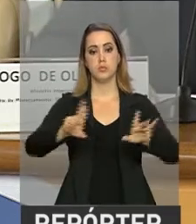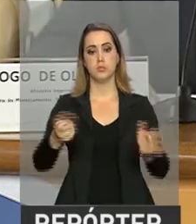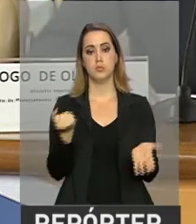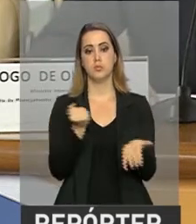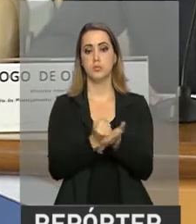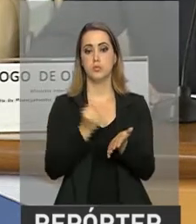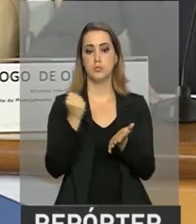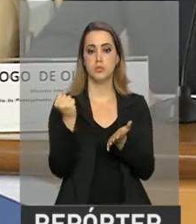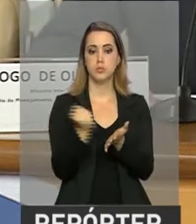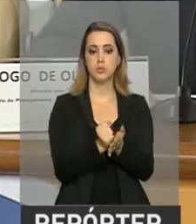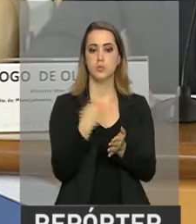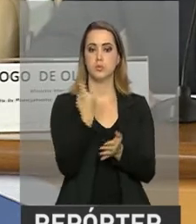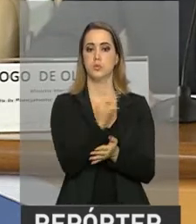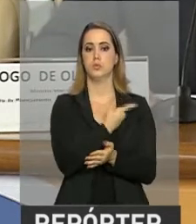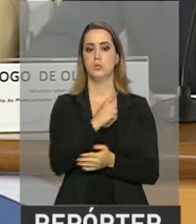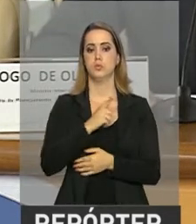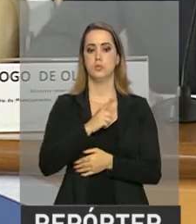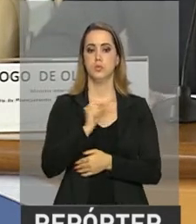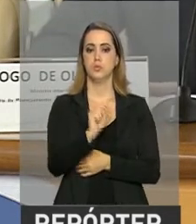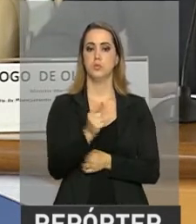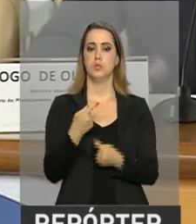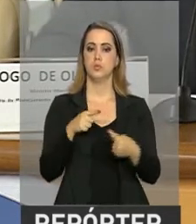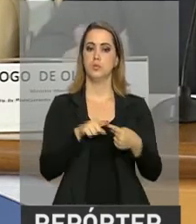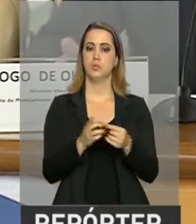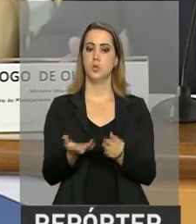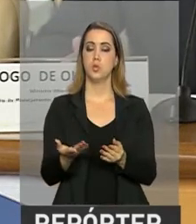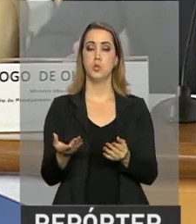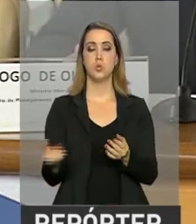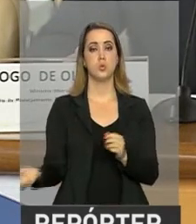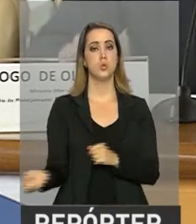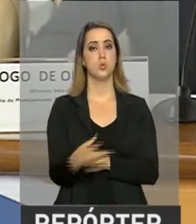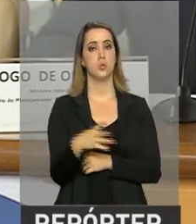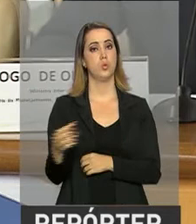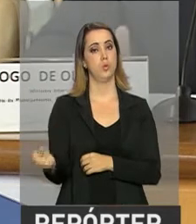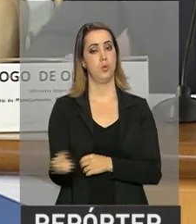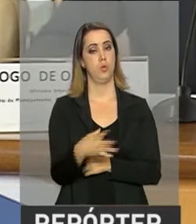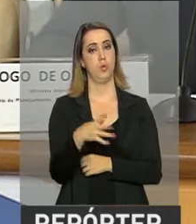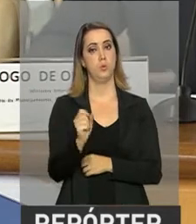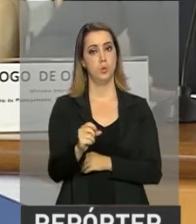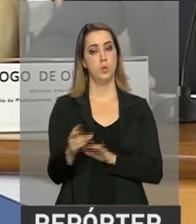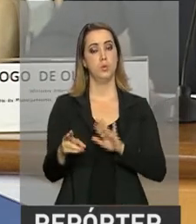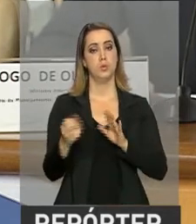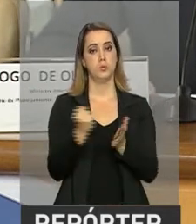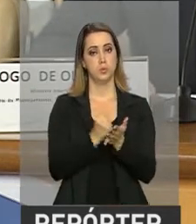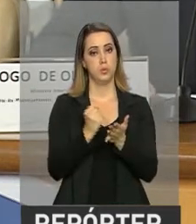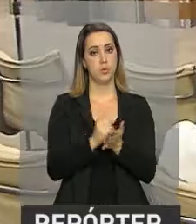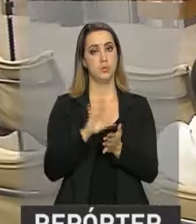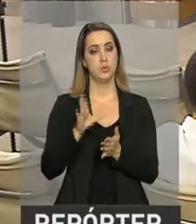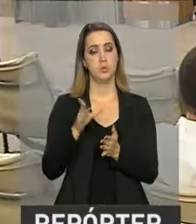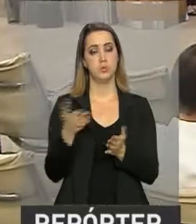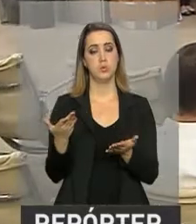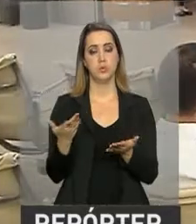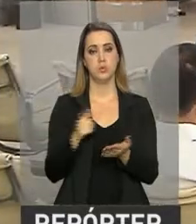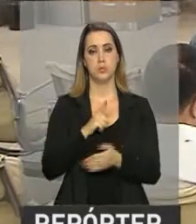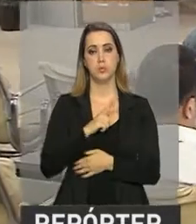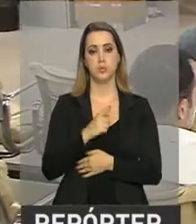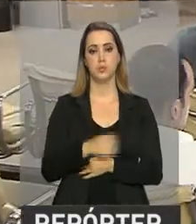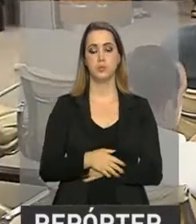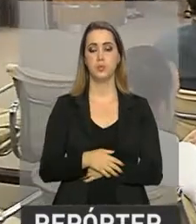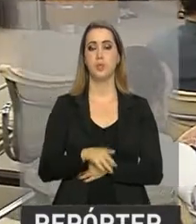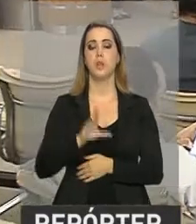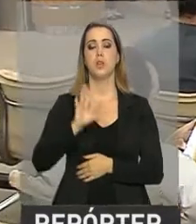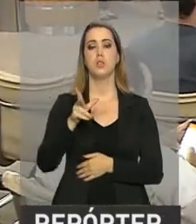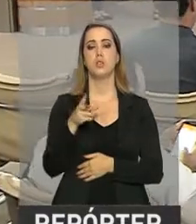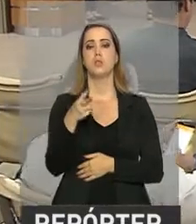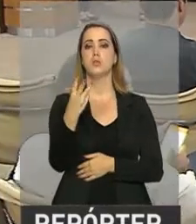que nós tivemos são relacionadas à inclusão de novos investimentos em concessões já existentes já existem 34